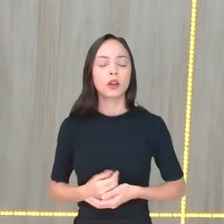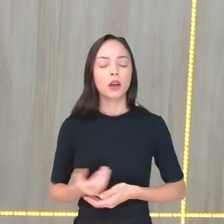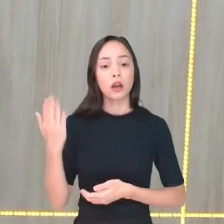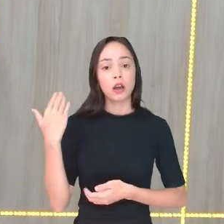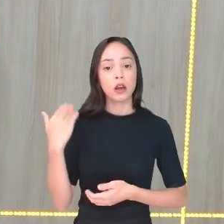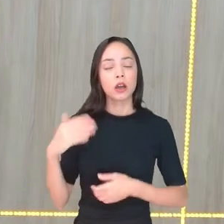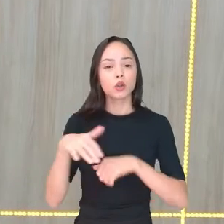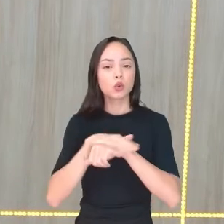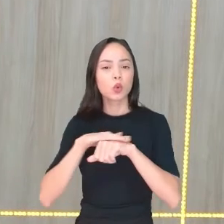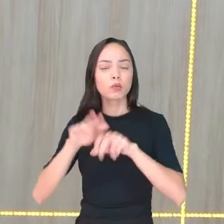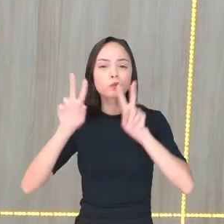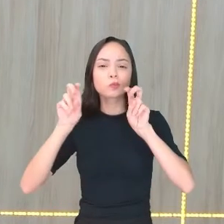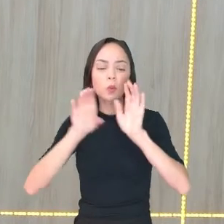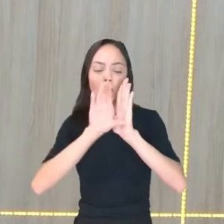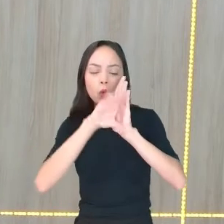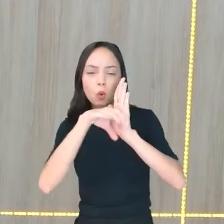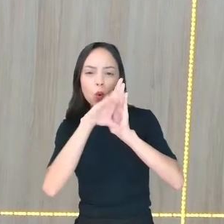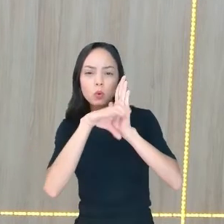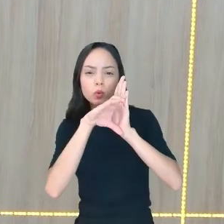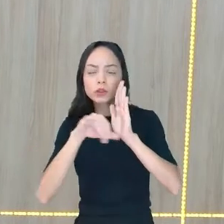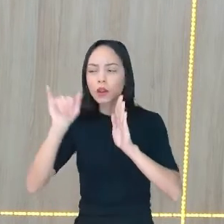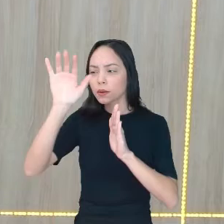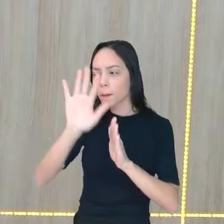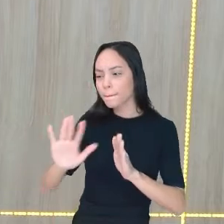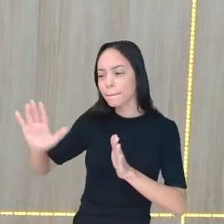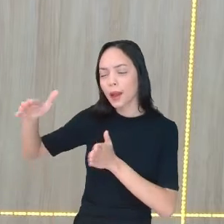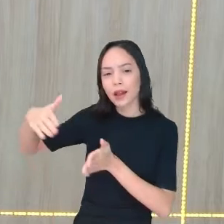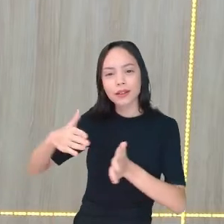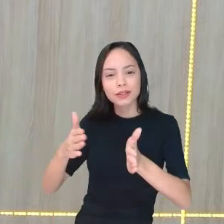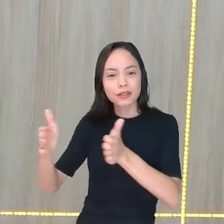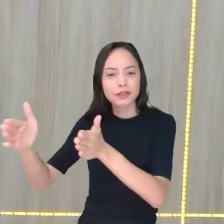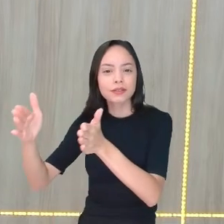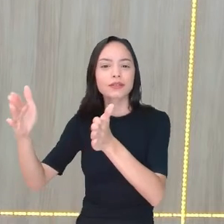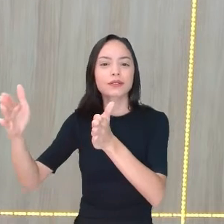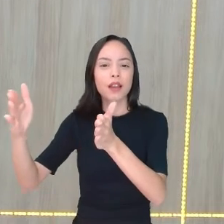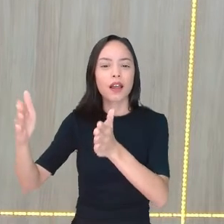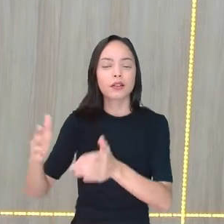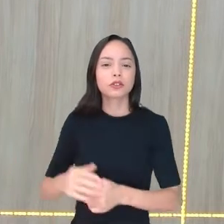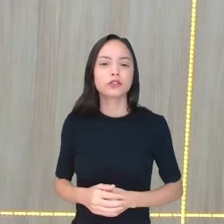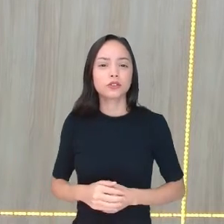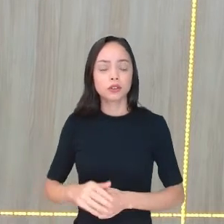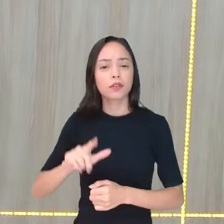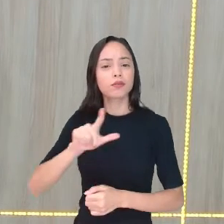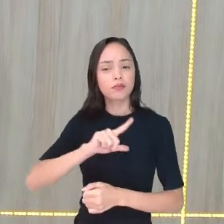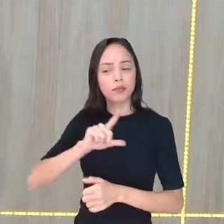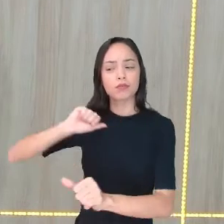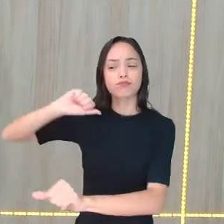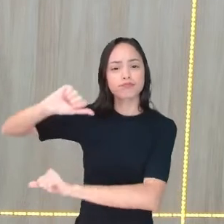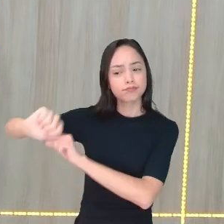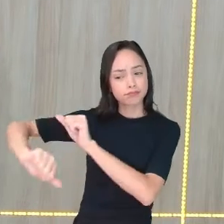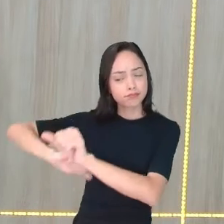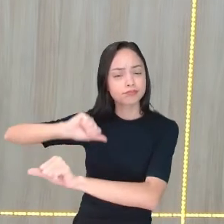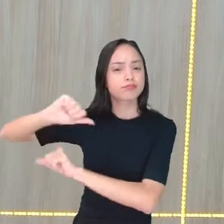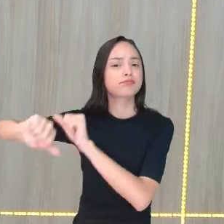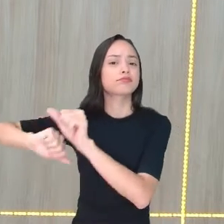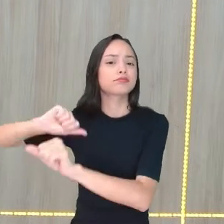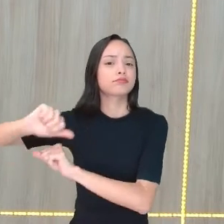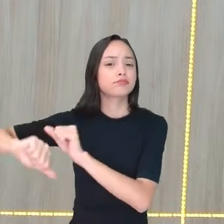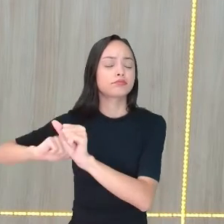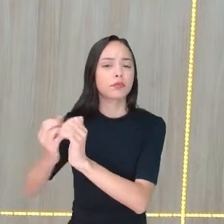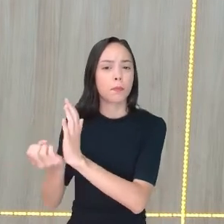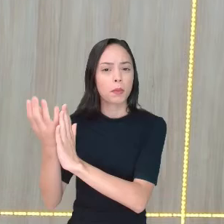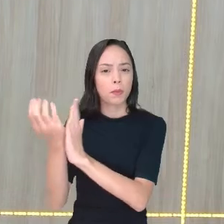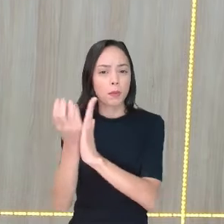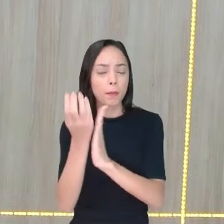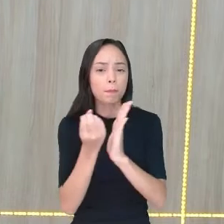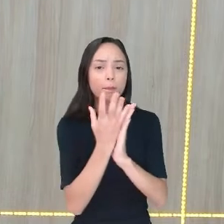tratamos sobre o conceito de paisagem, não é? Que a paisagem ela é transformada, ela é modificada, que ela